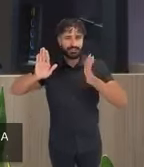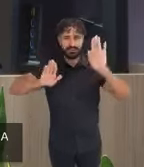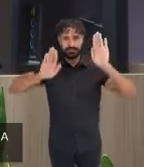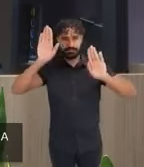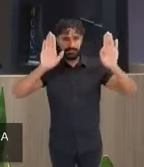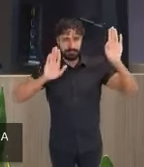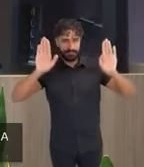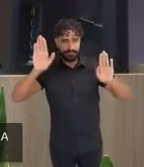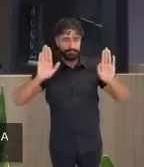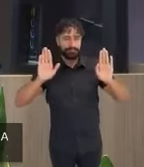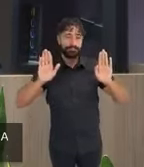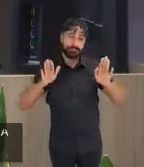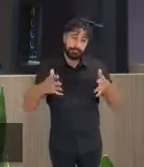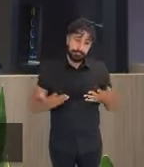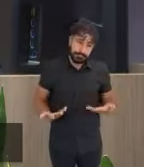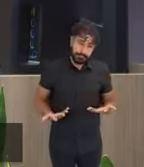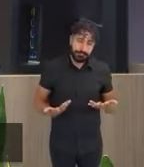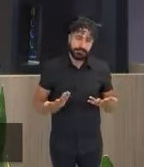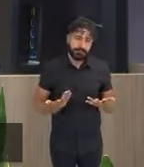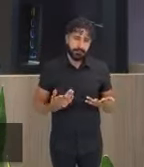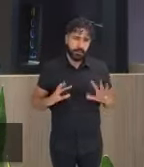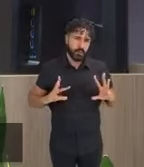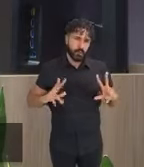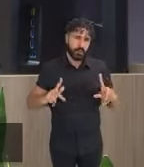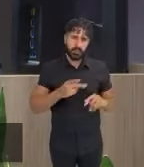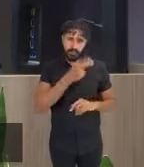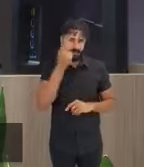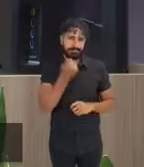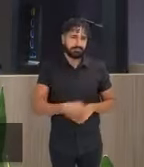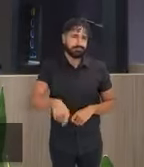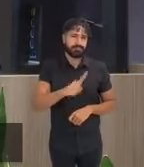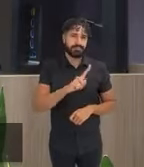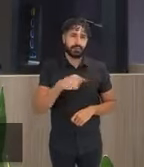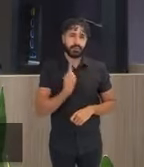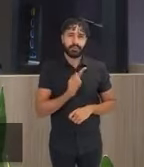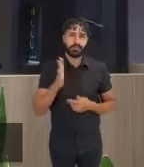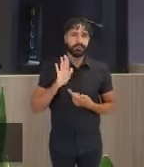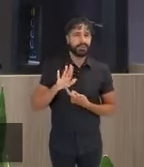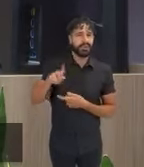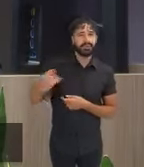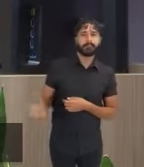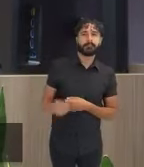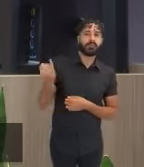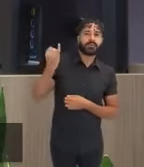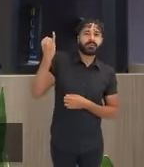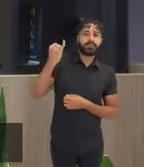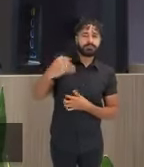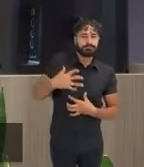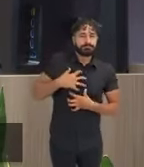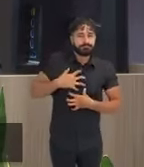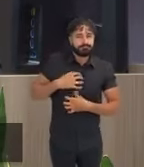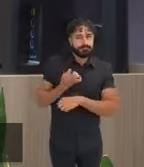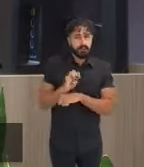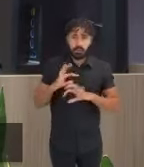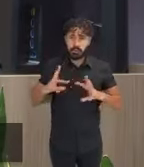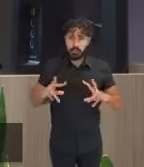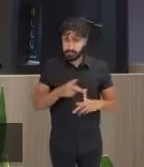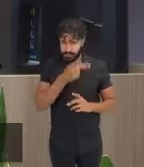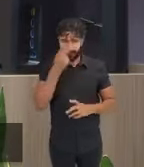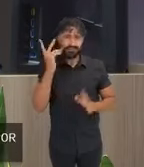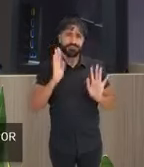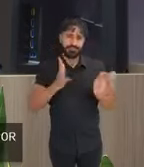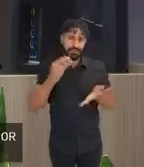E, pois é, então todo mundo. Não precisa a gente destacar a importância de ser ou de cuidar de estagiário, porque todo mundo passou